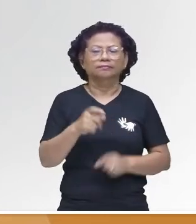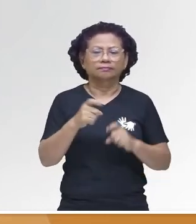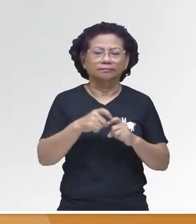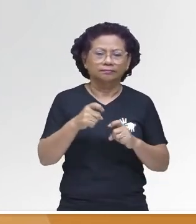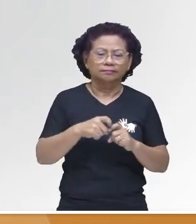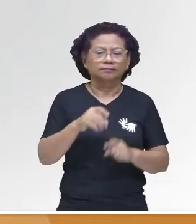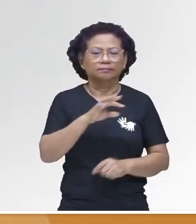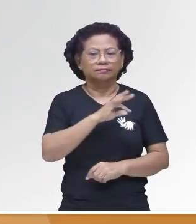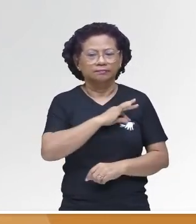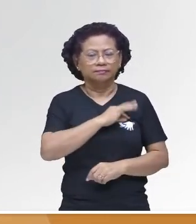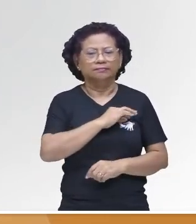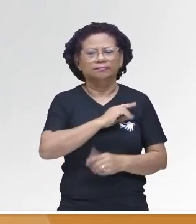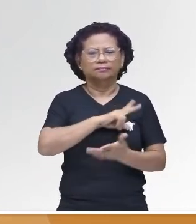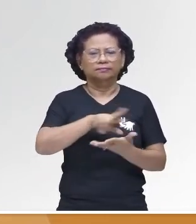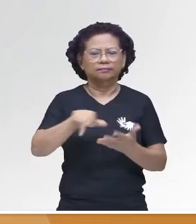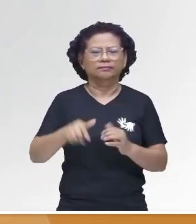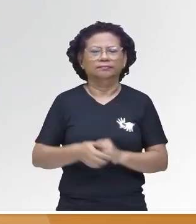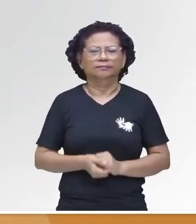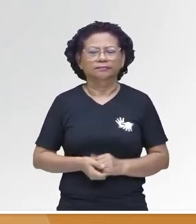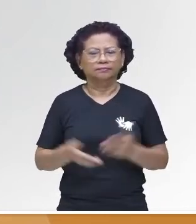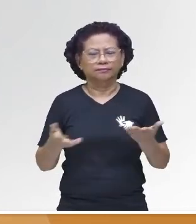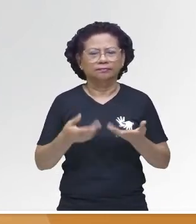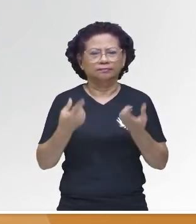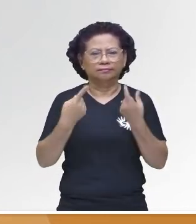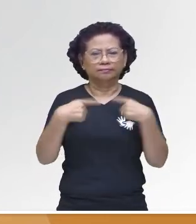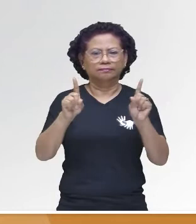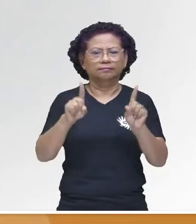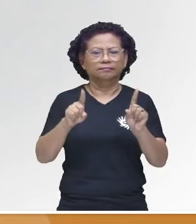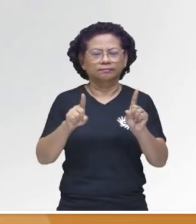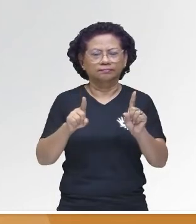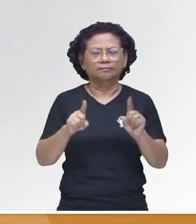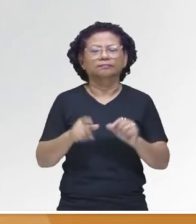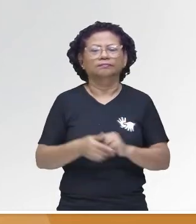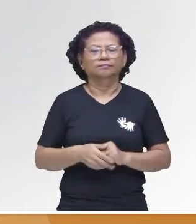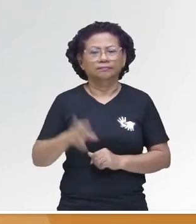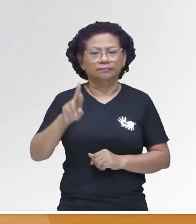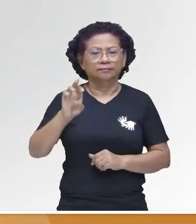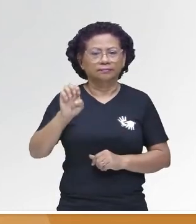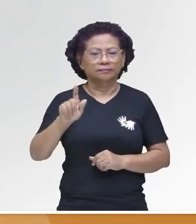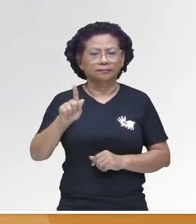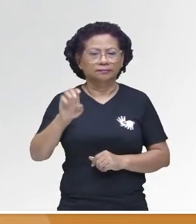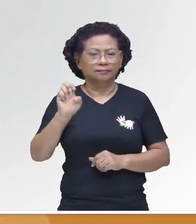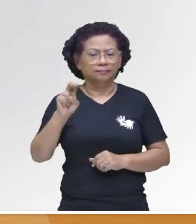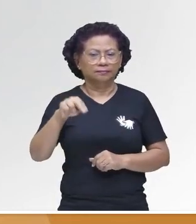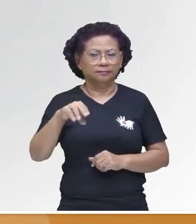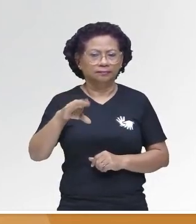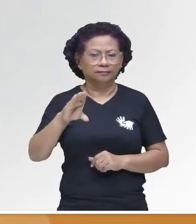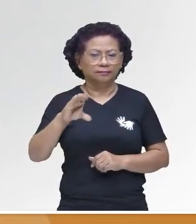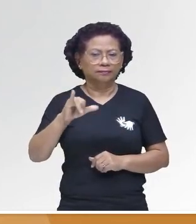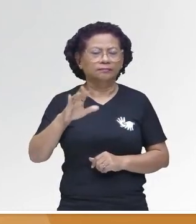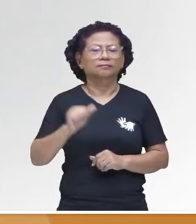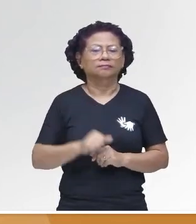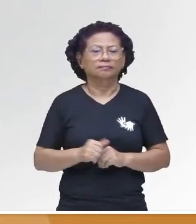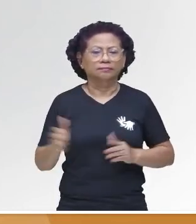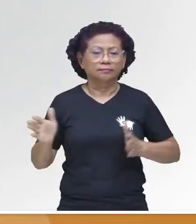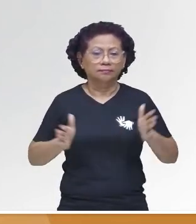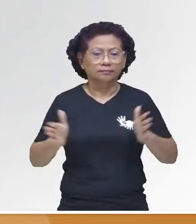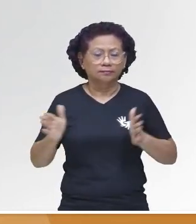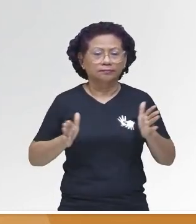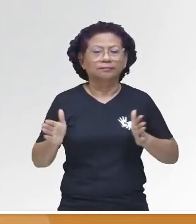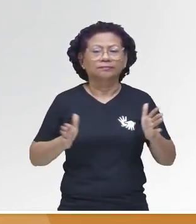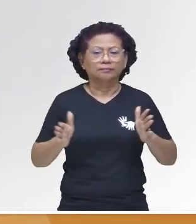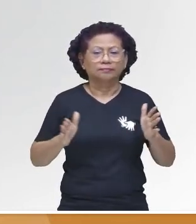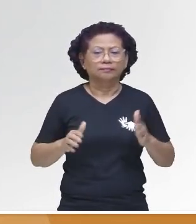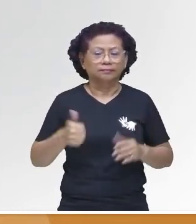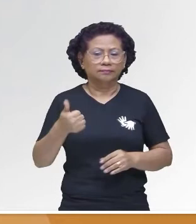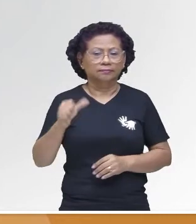revoltas regenciais. No período que vai de 1831 a 1840, ocorreram